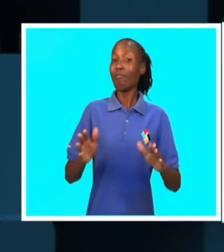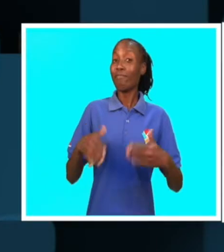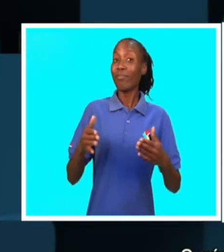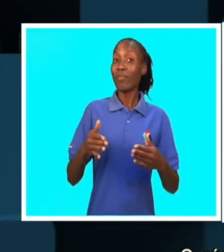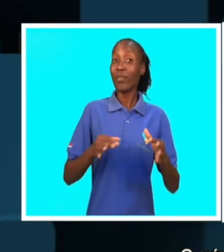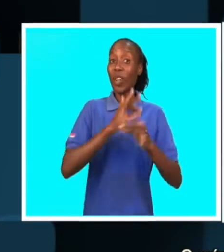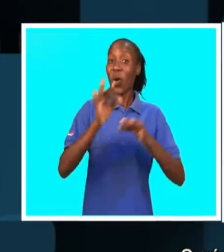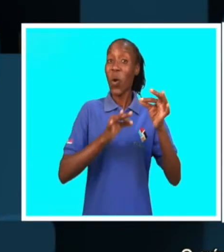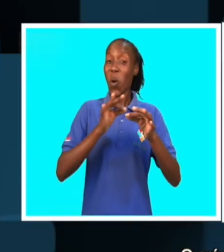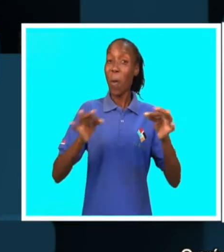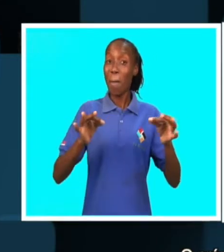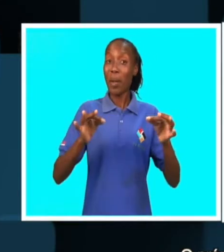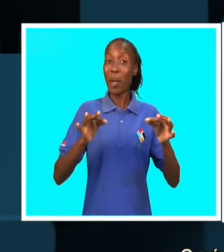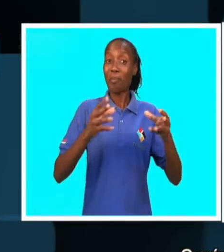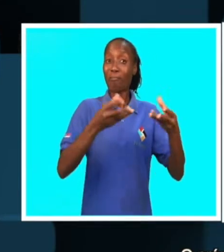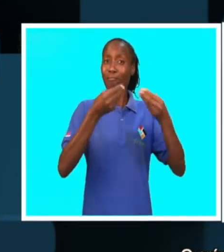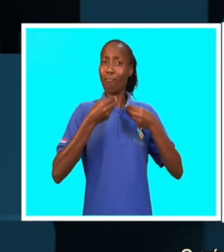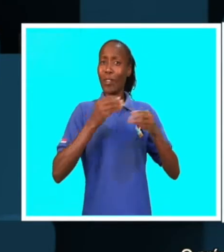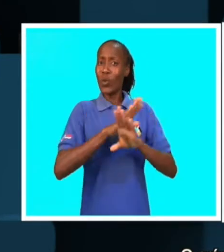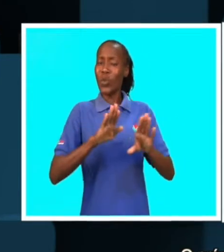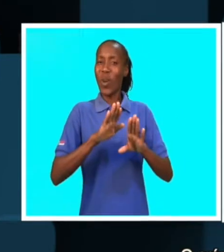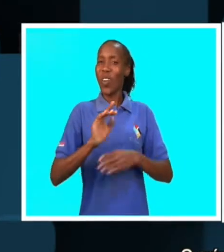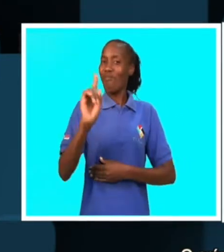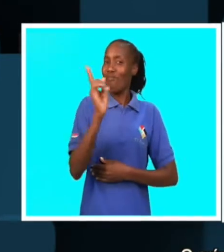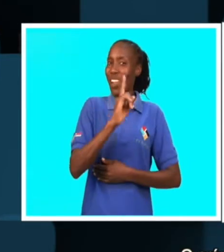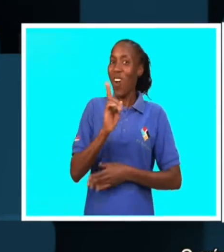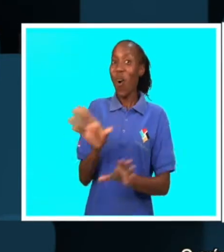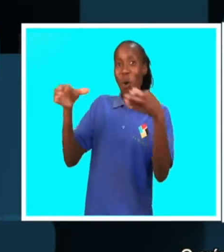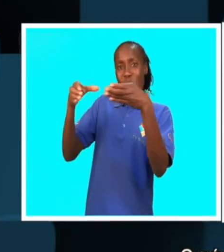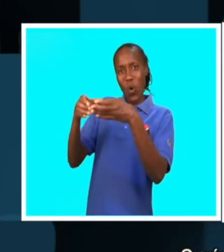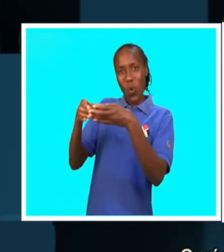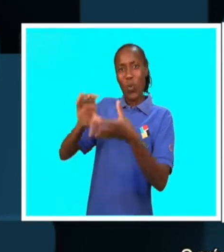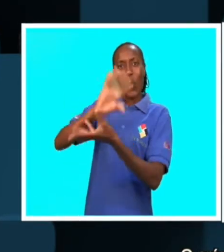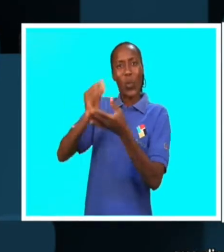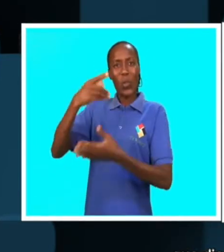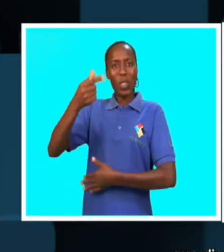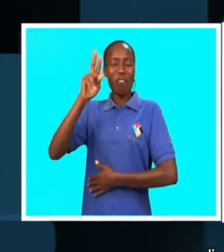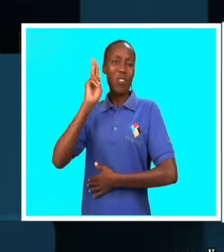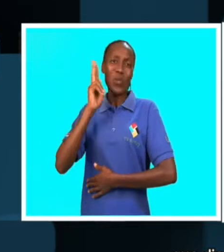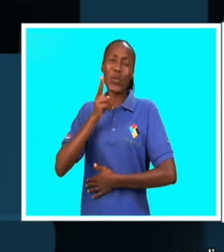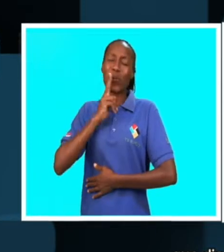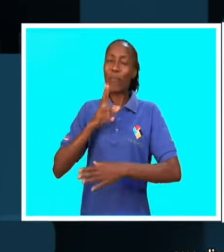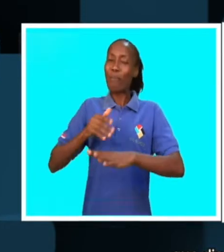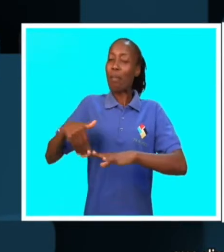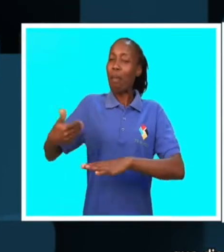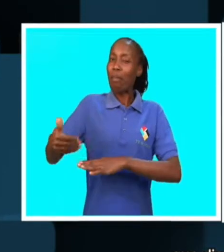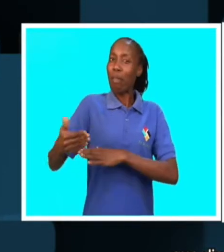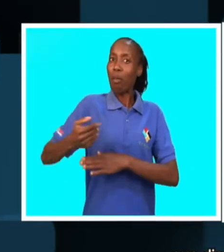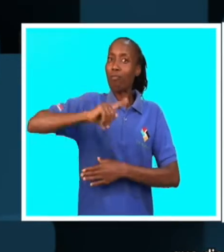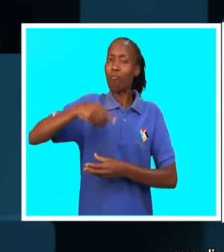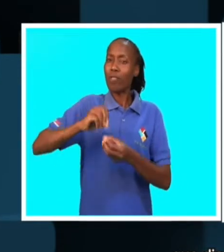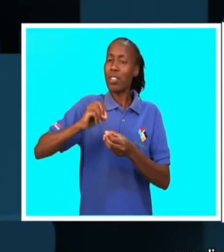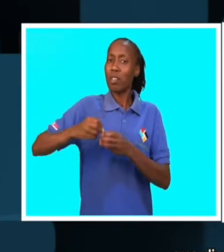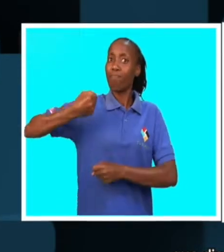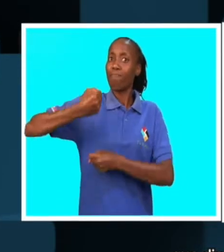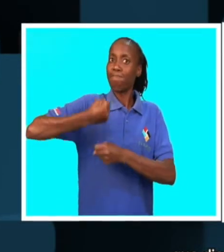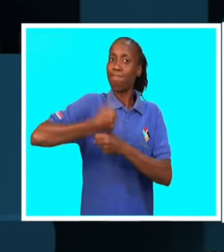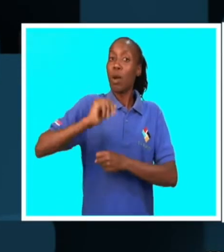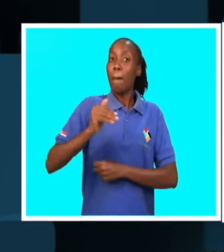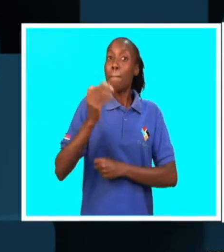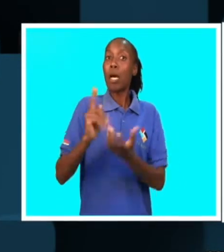o o prêmio nobel é só pra mim é bom para o grupo de pessoas que ia te noite é fizemos um trabalho